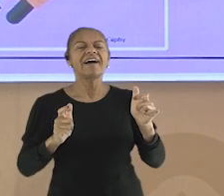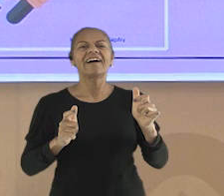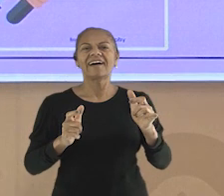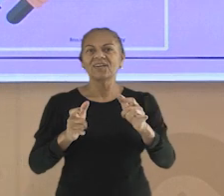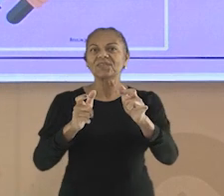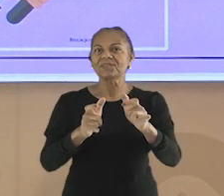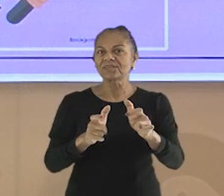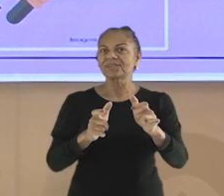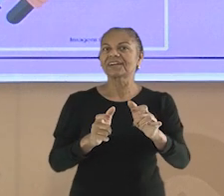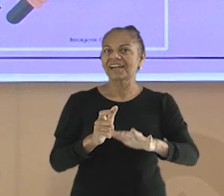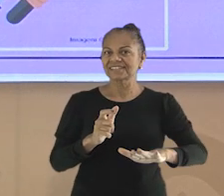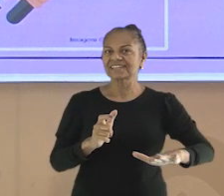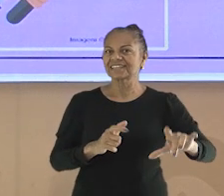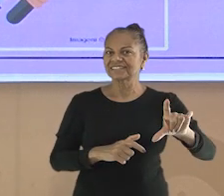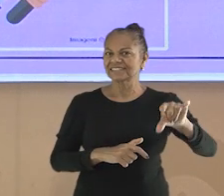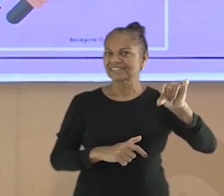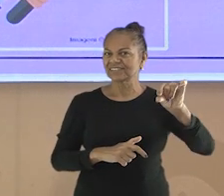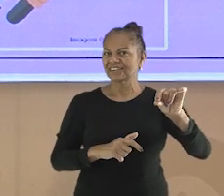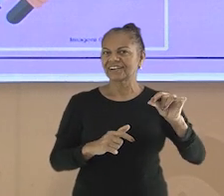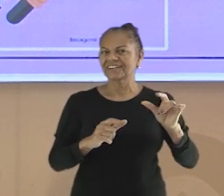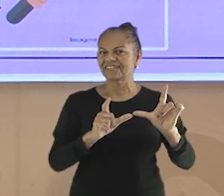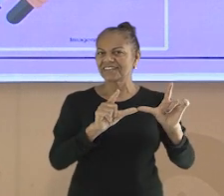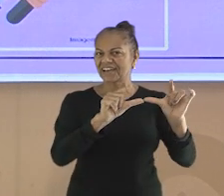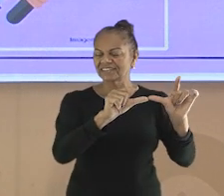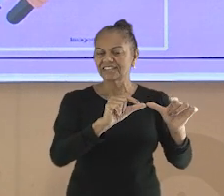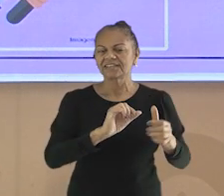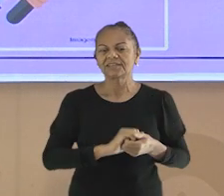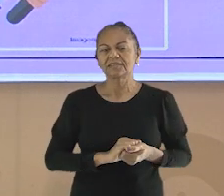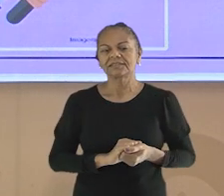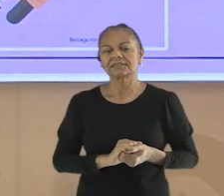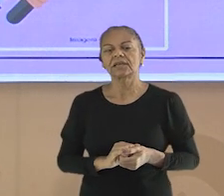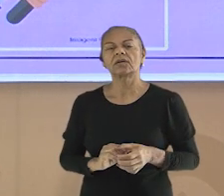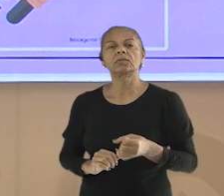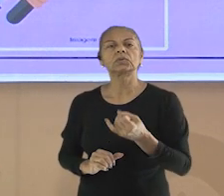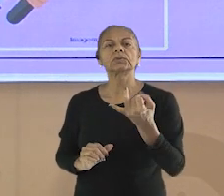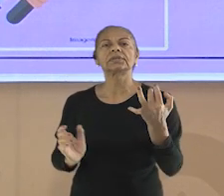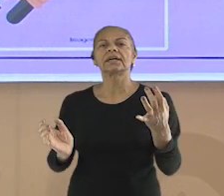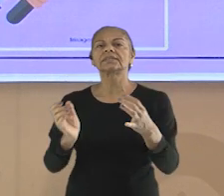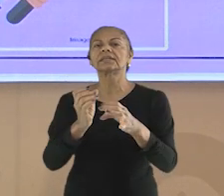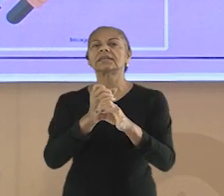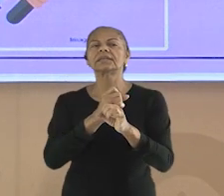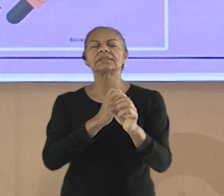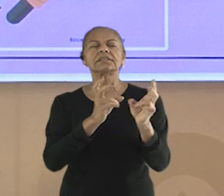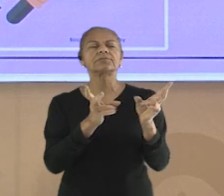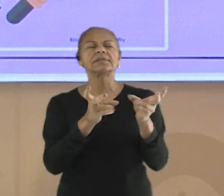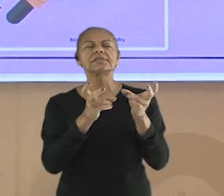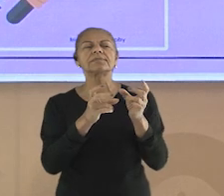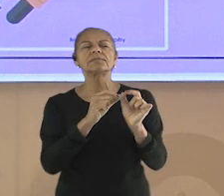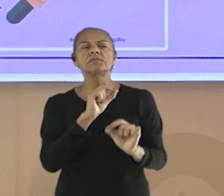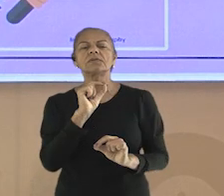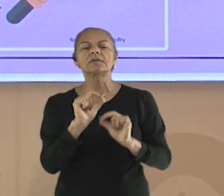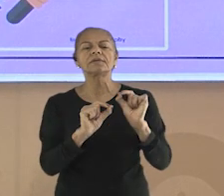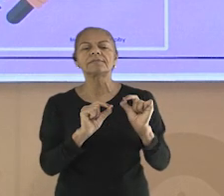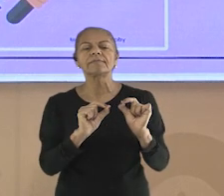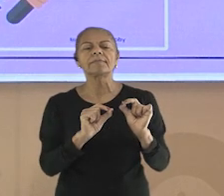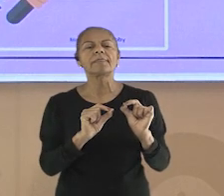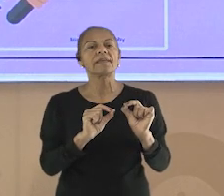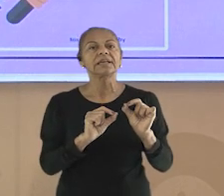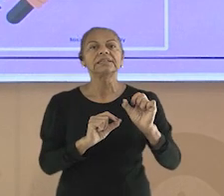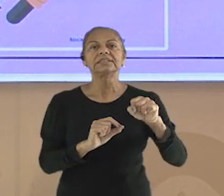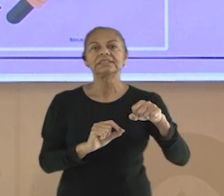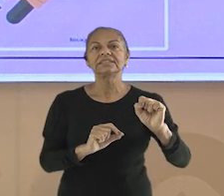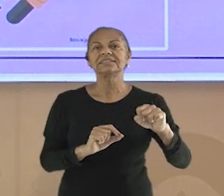crianças respondeu que gosta de viajar. E se a gente olhar na coluna da quantidade de crianças, vamos ver que